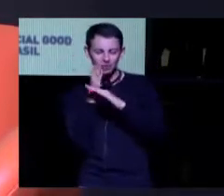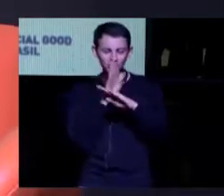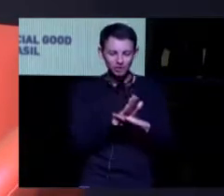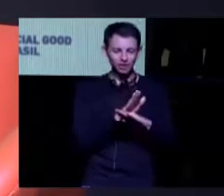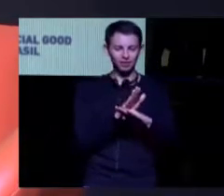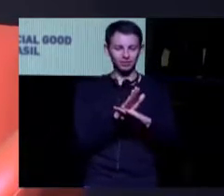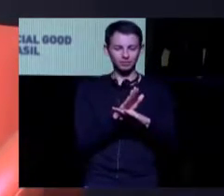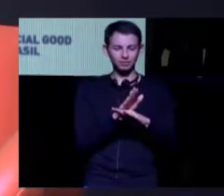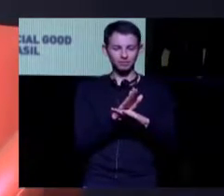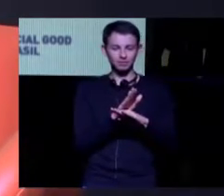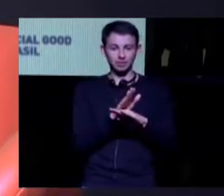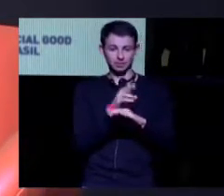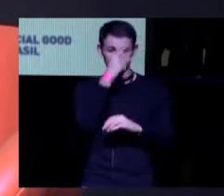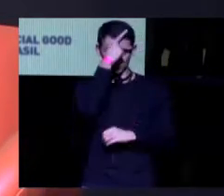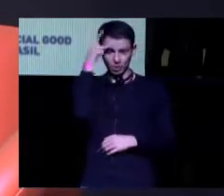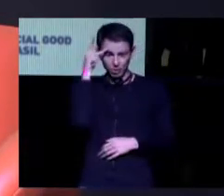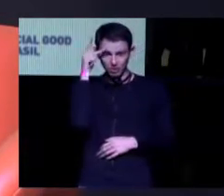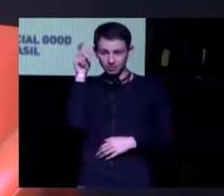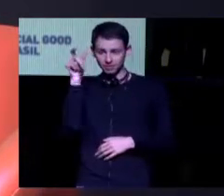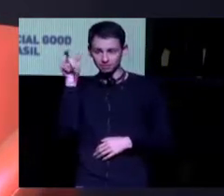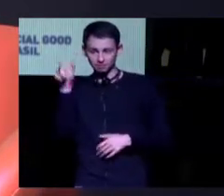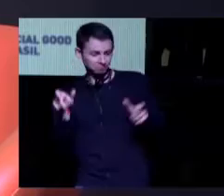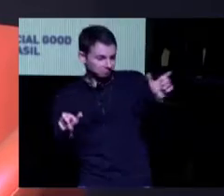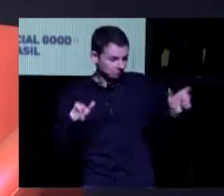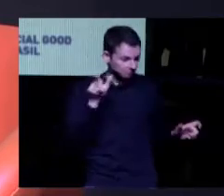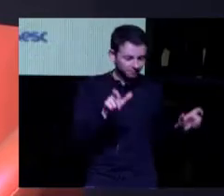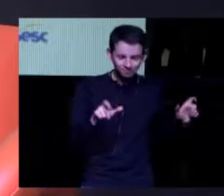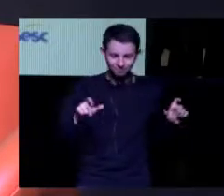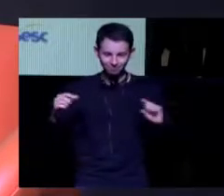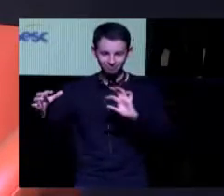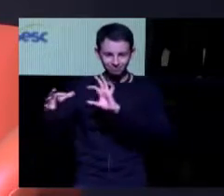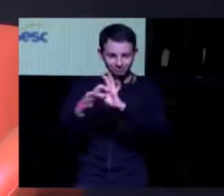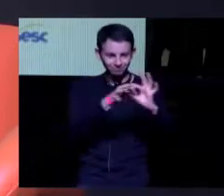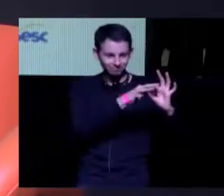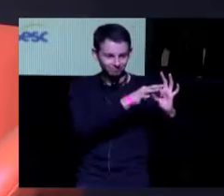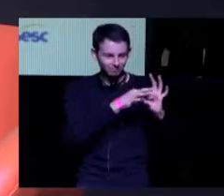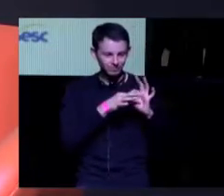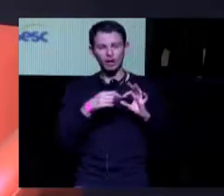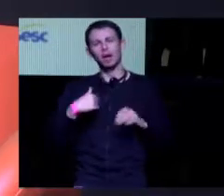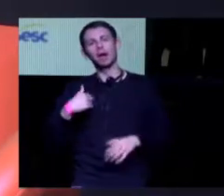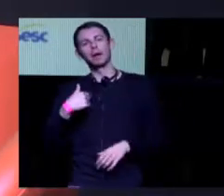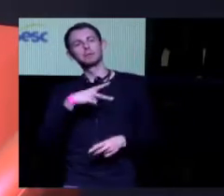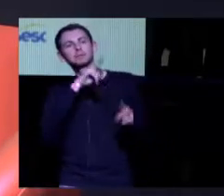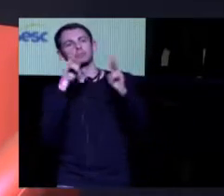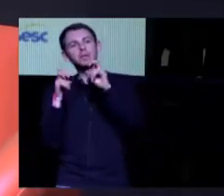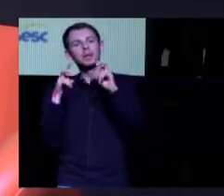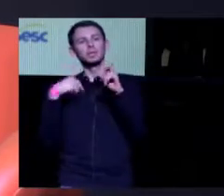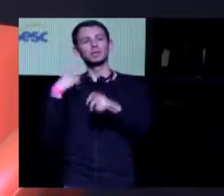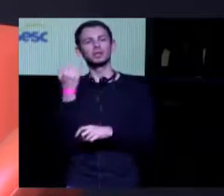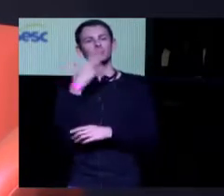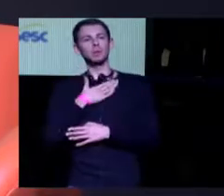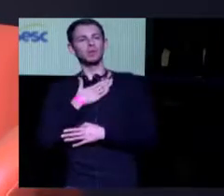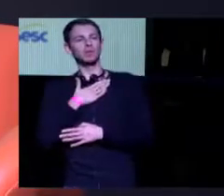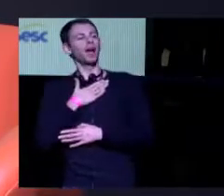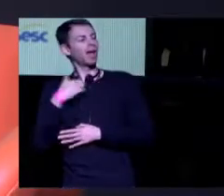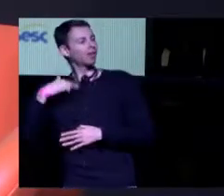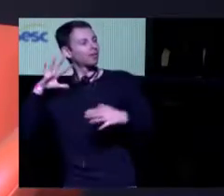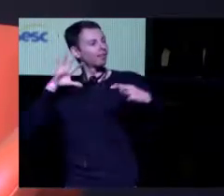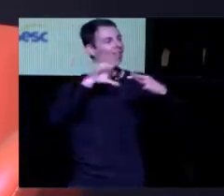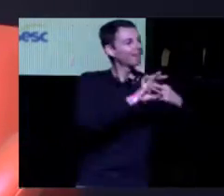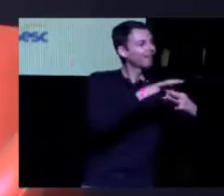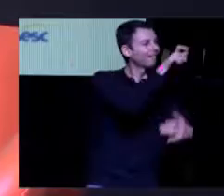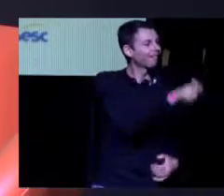pessoas se conectem a causas que são relevantes para elas. Elas não precisam